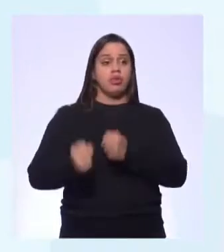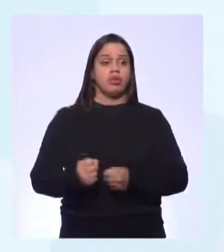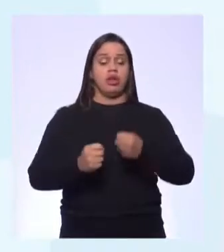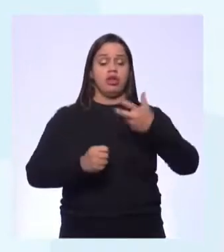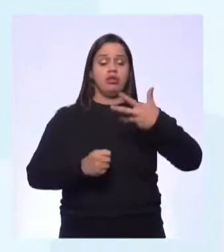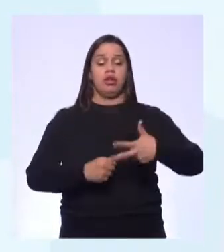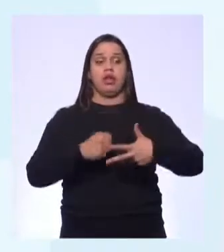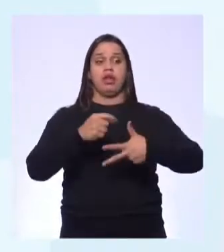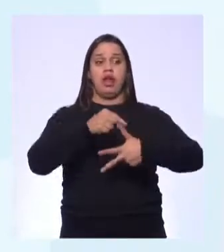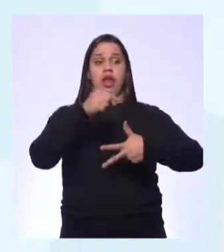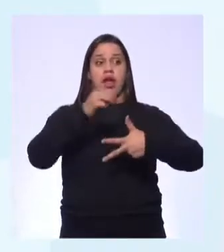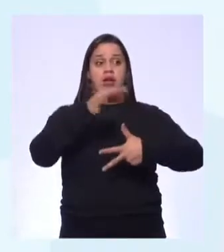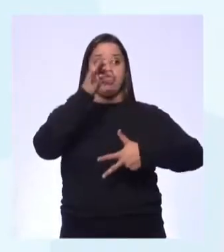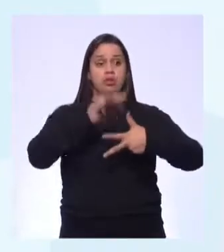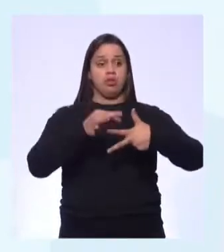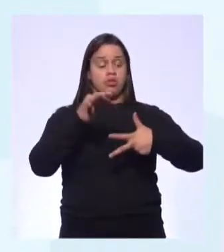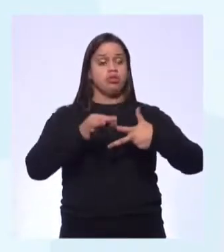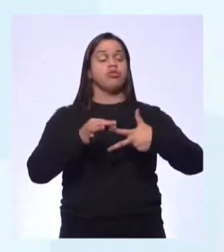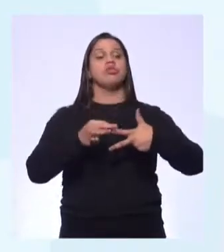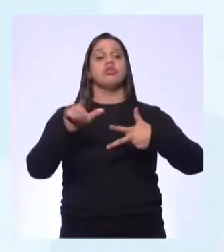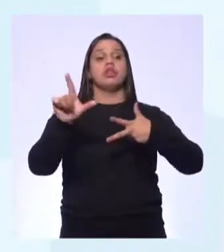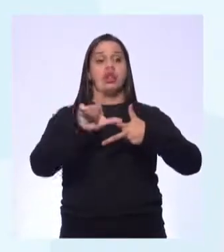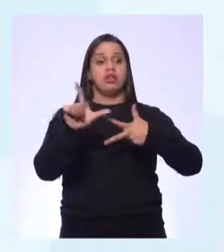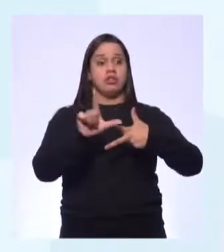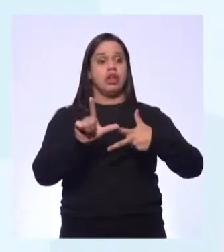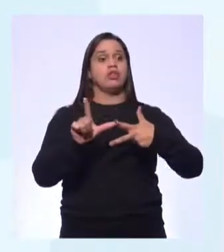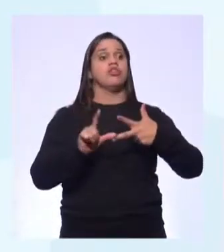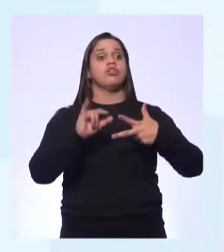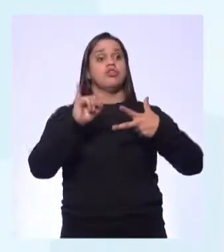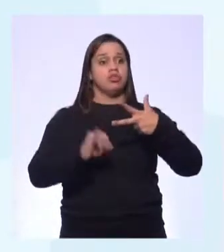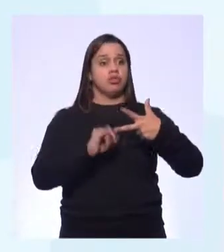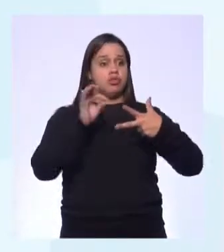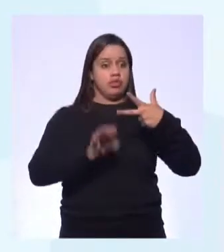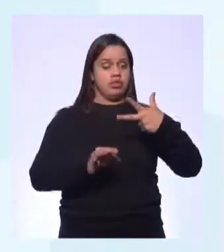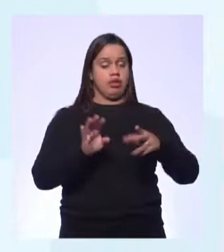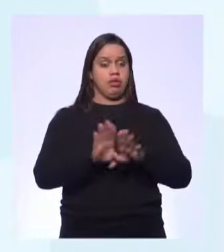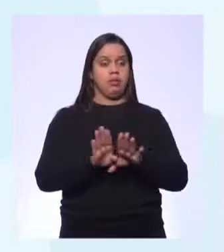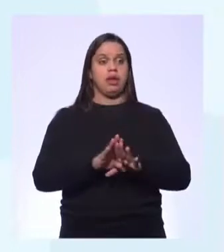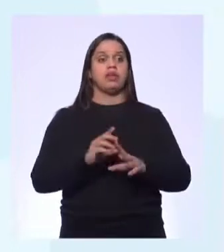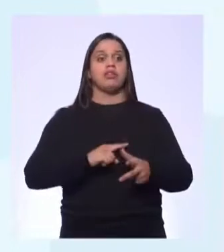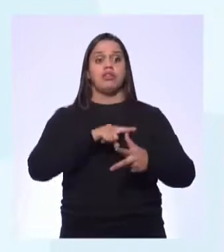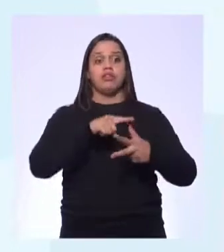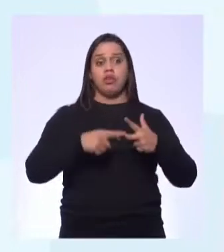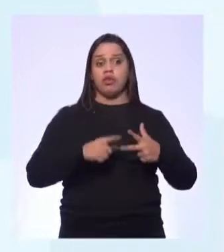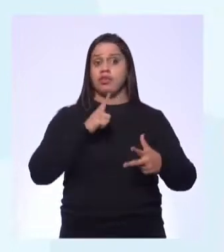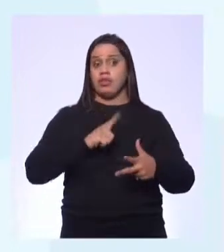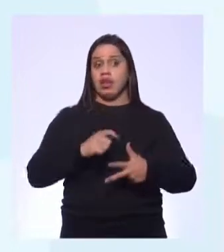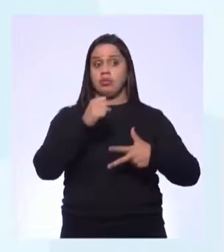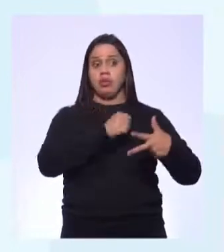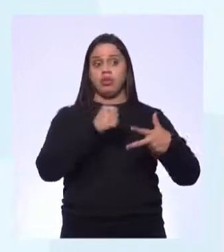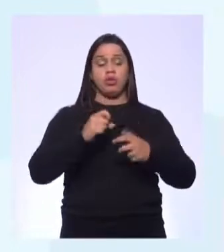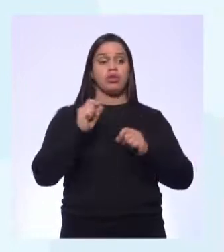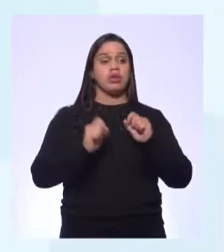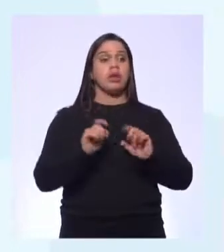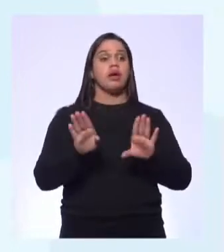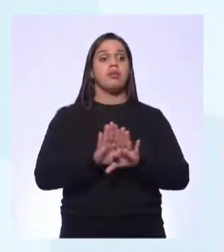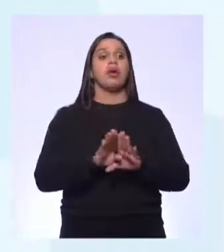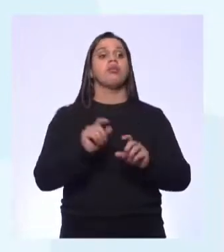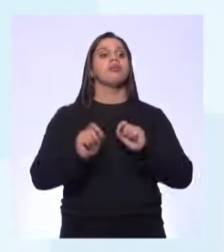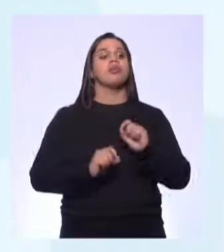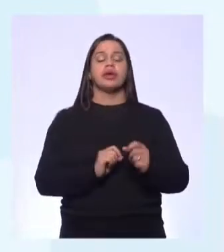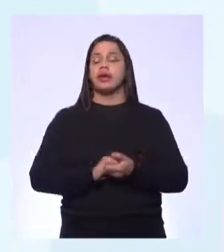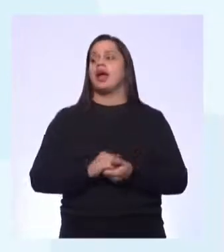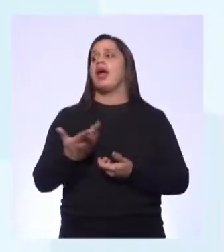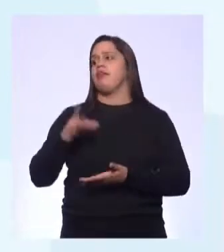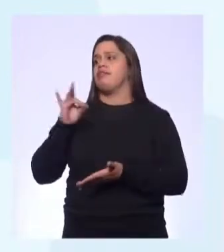e judiciário. Aí vocês já estão vendo que o poder está diluído, né? Aplica-se a fórmula de Montesquieu aí, né?